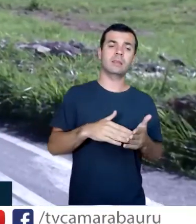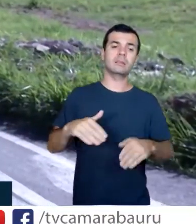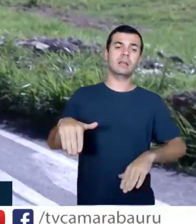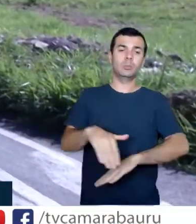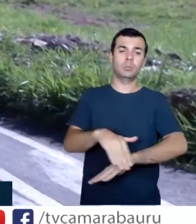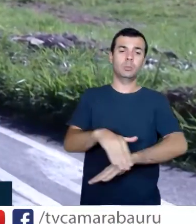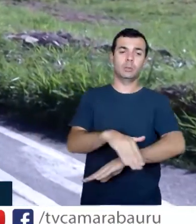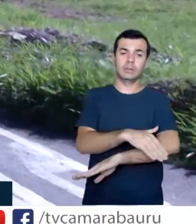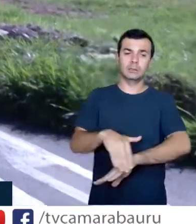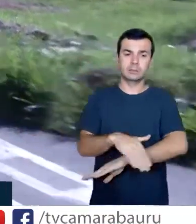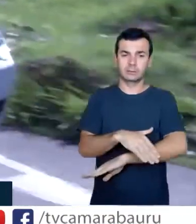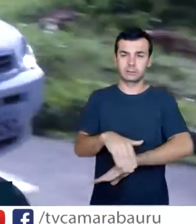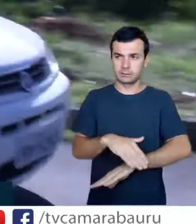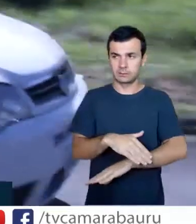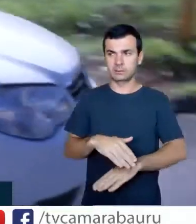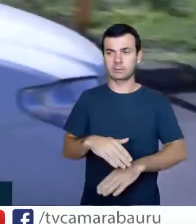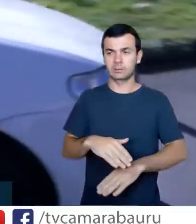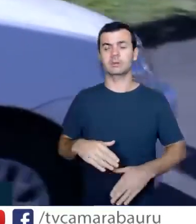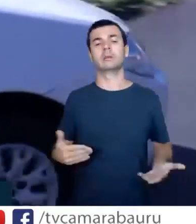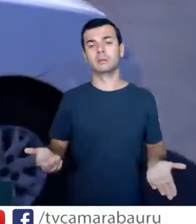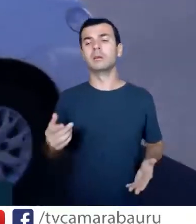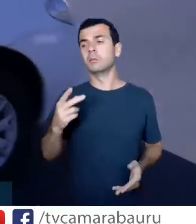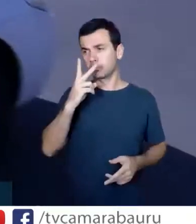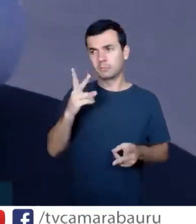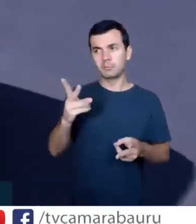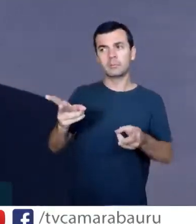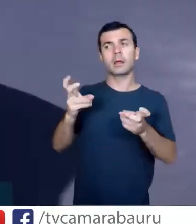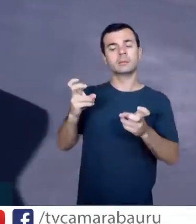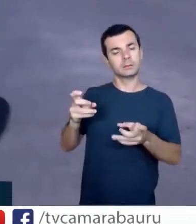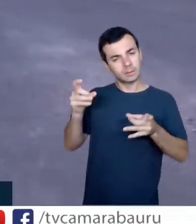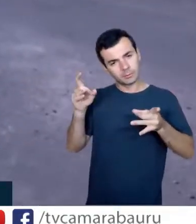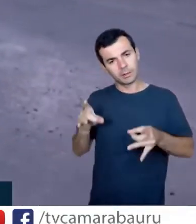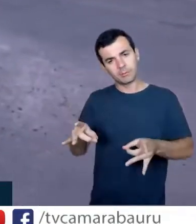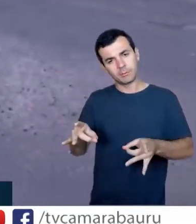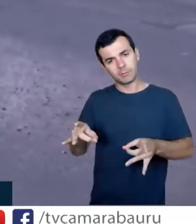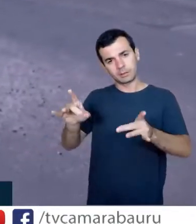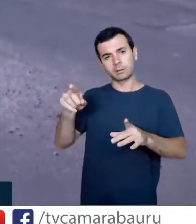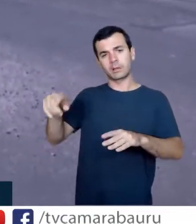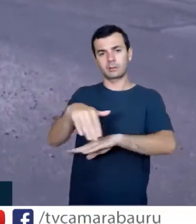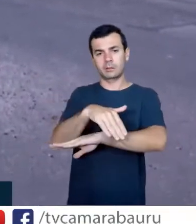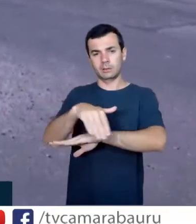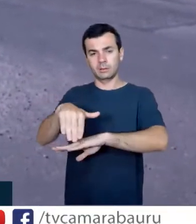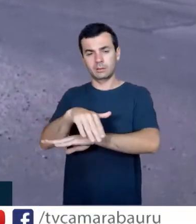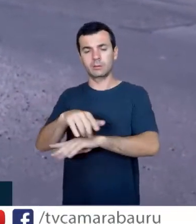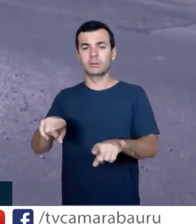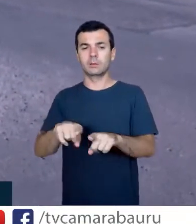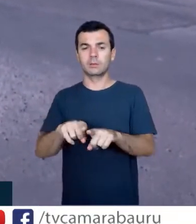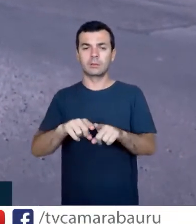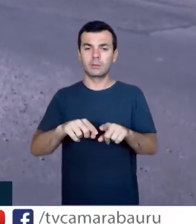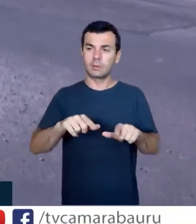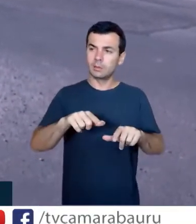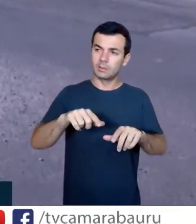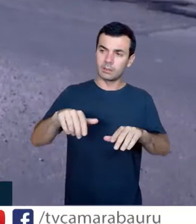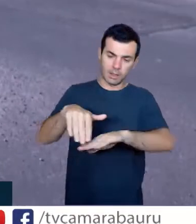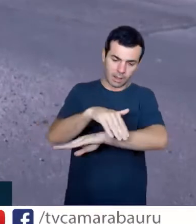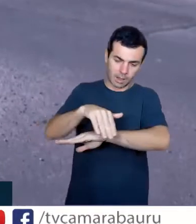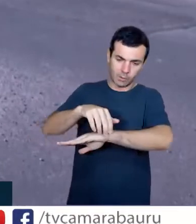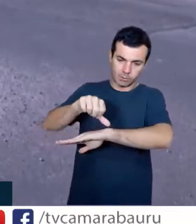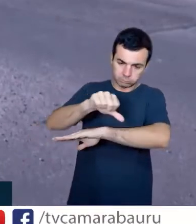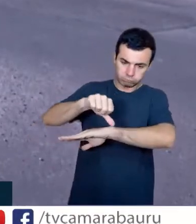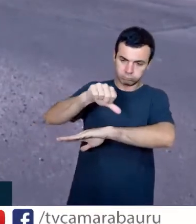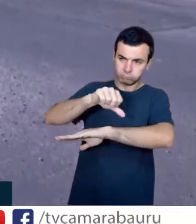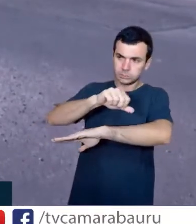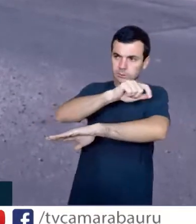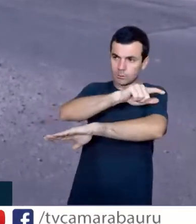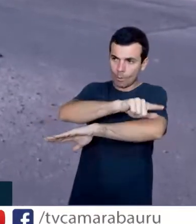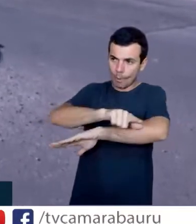completo descaso nessa região. Não só não foi feito o recape, como a prefeitura literalmente